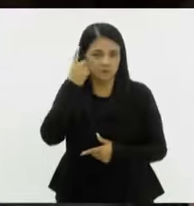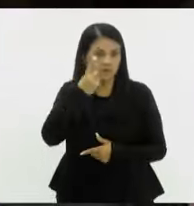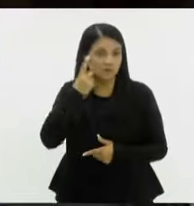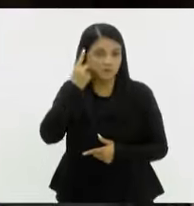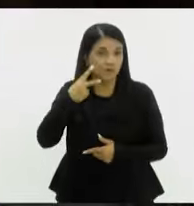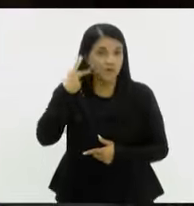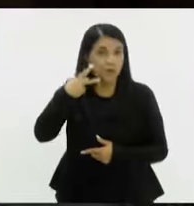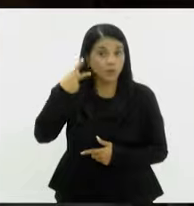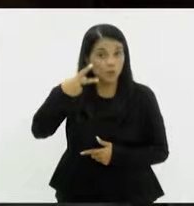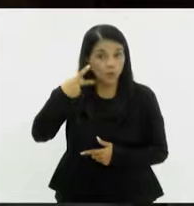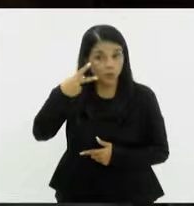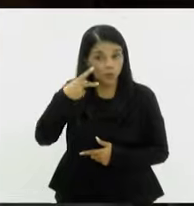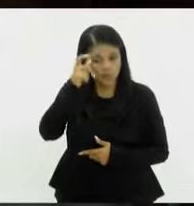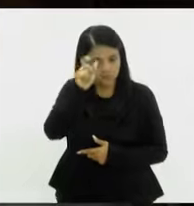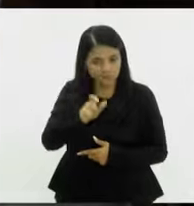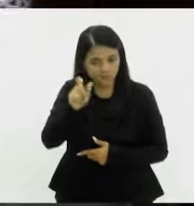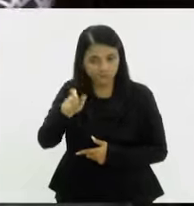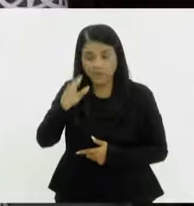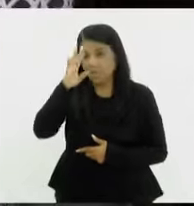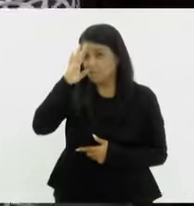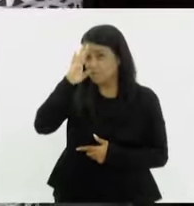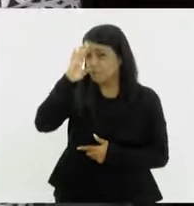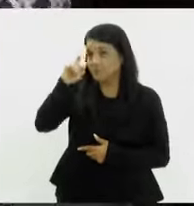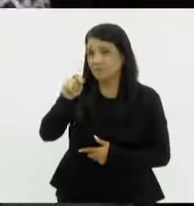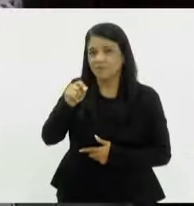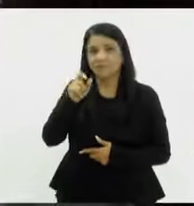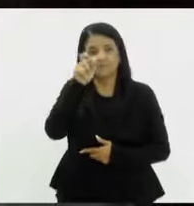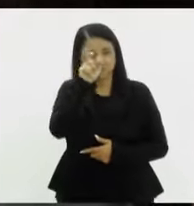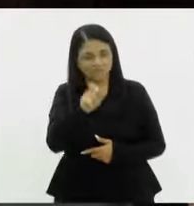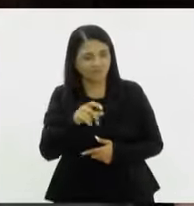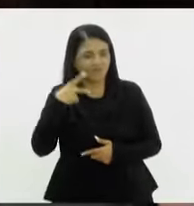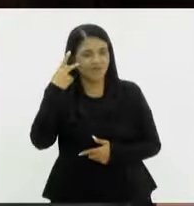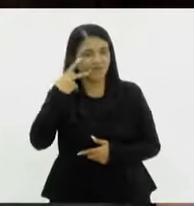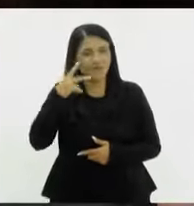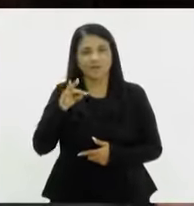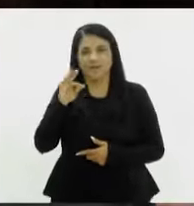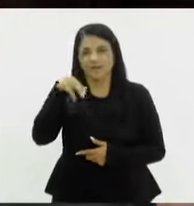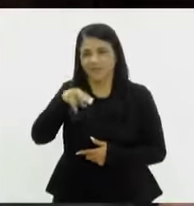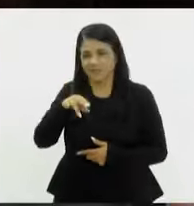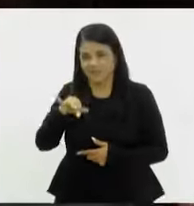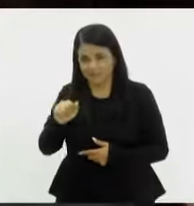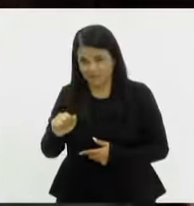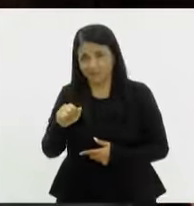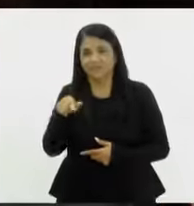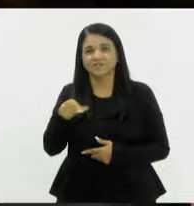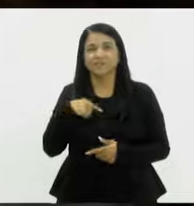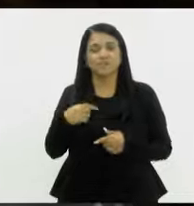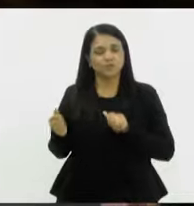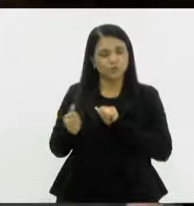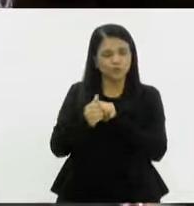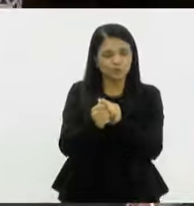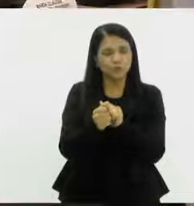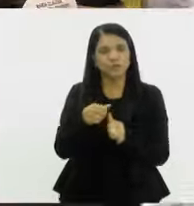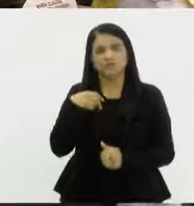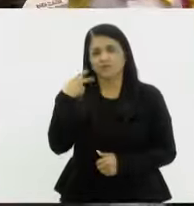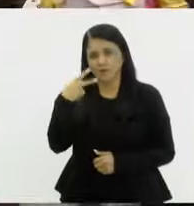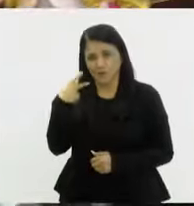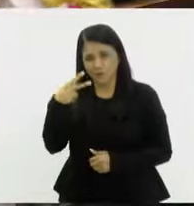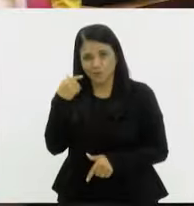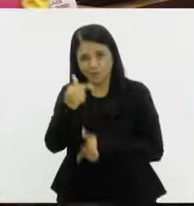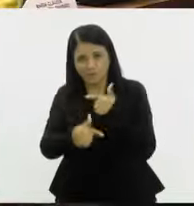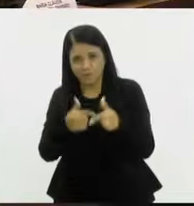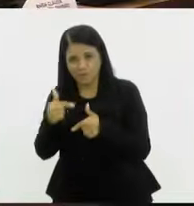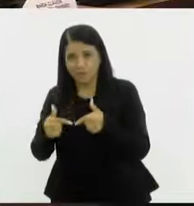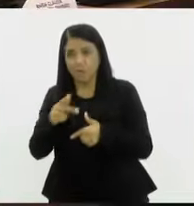vereadoras mas especialmente a minha vereadora predileta Tânia Bach porque não podia deixar de saudá-la nós fomos vereadoras juntas super